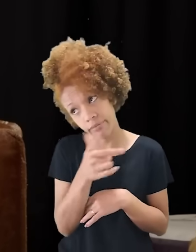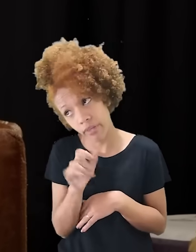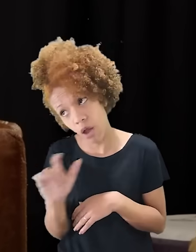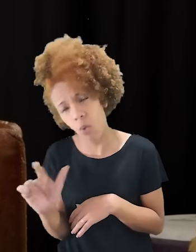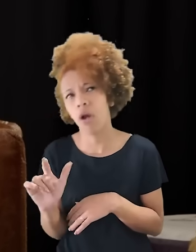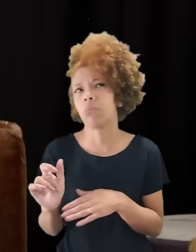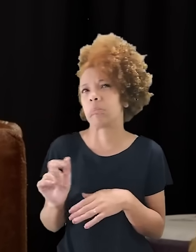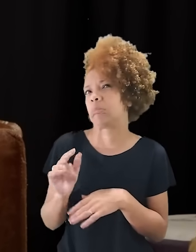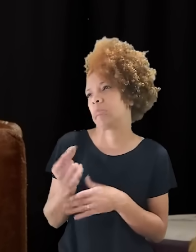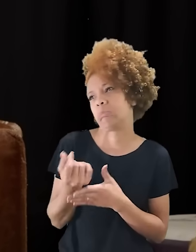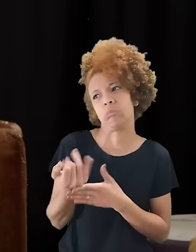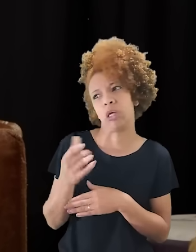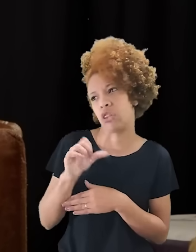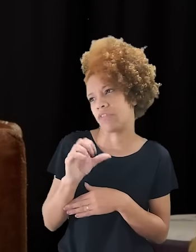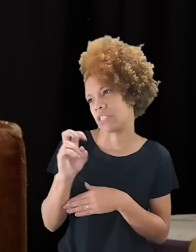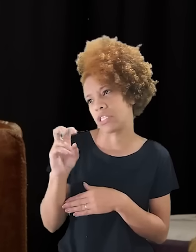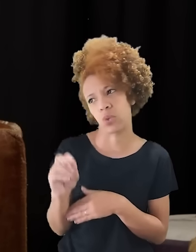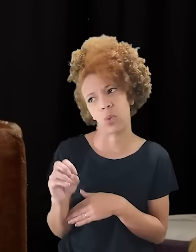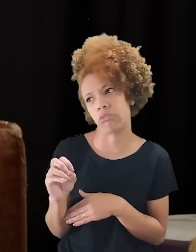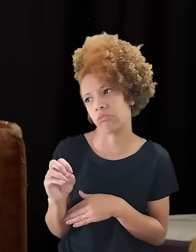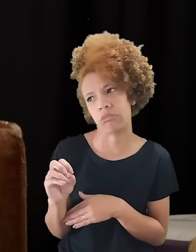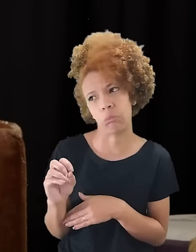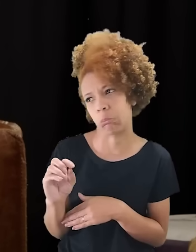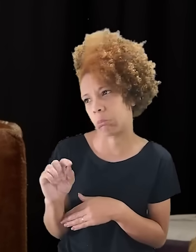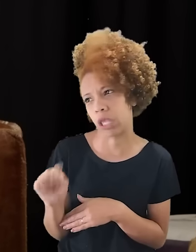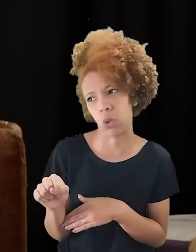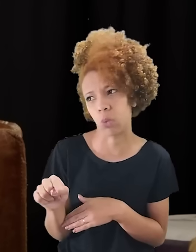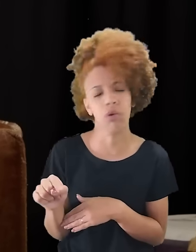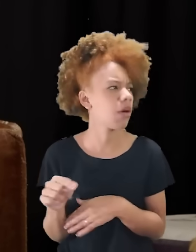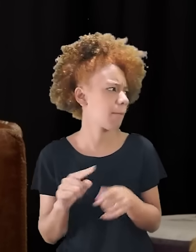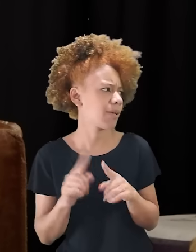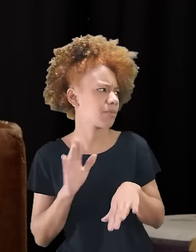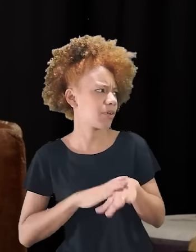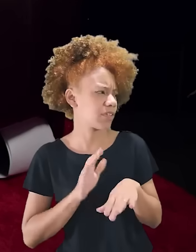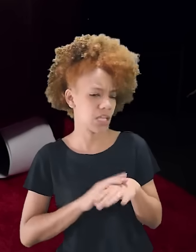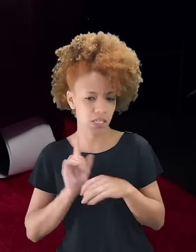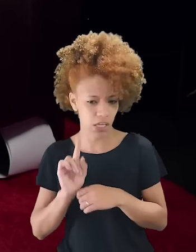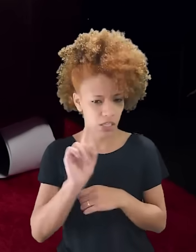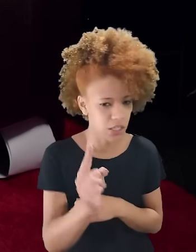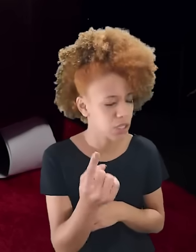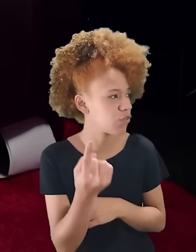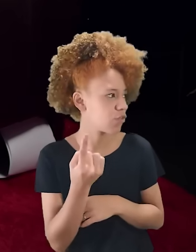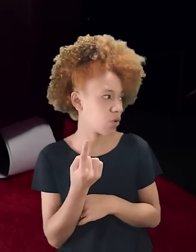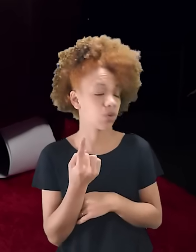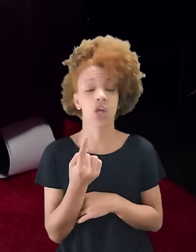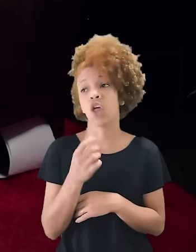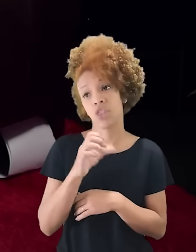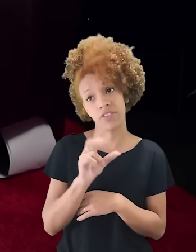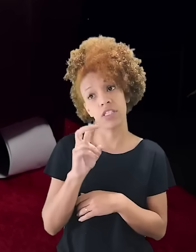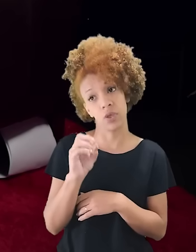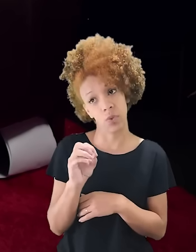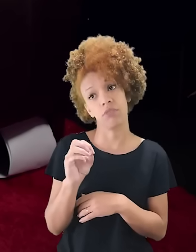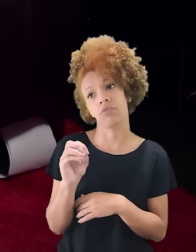né a ela deve ganhar uns 950.000 1 milhão ela deve ganhar muito din para fazer essa para fazer essa volta de